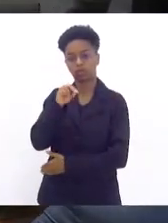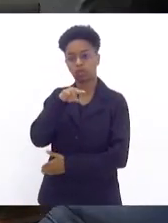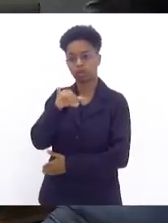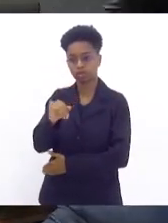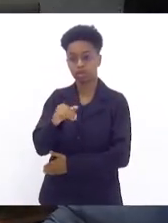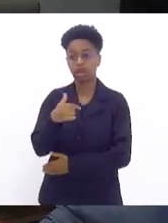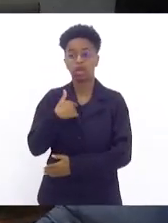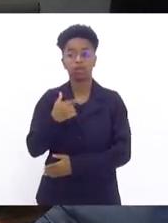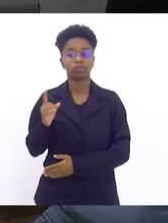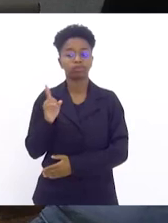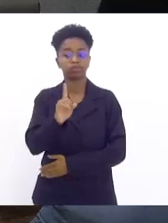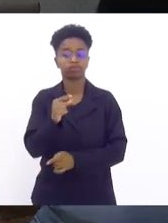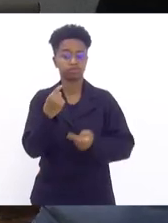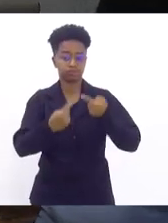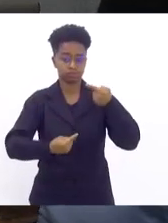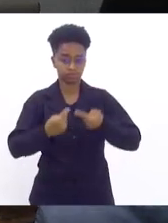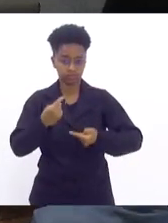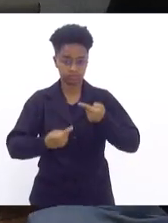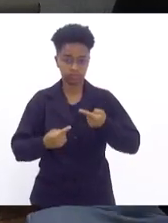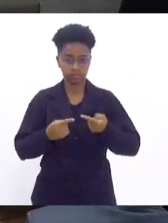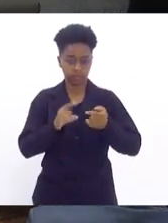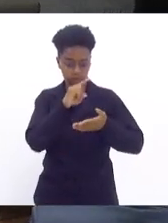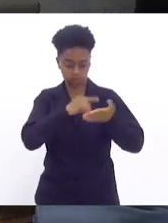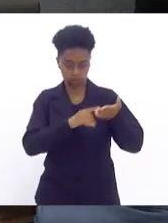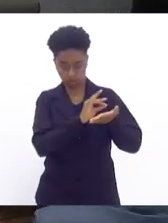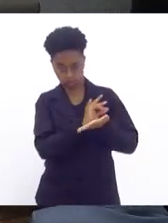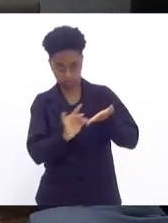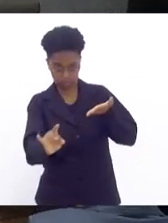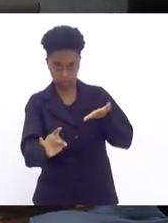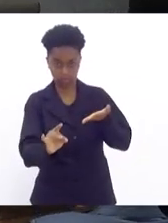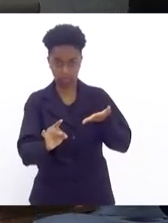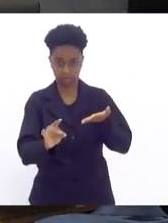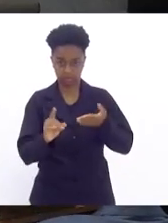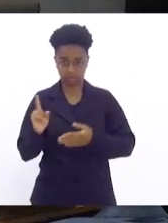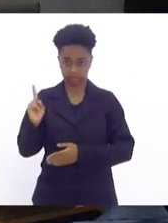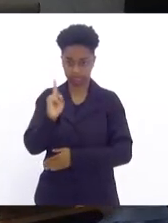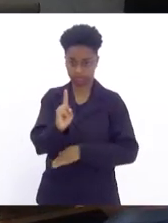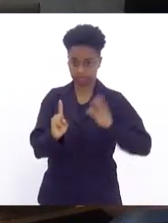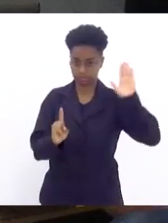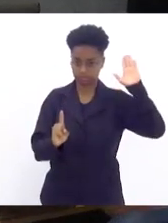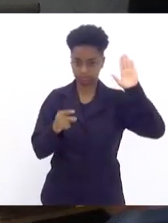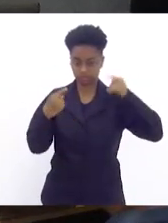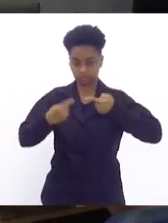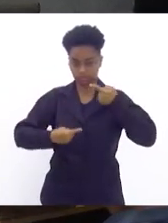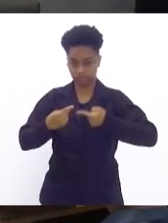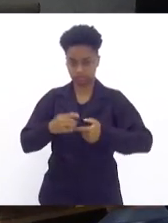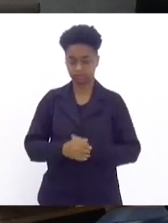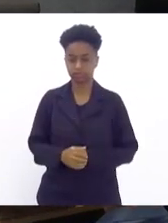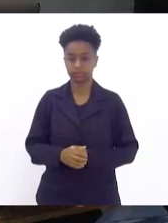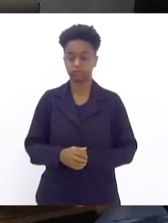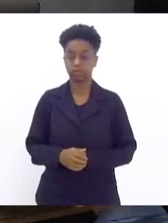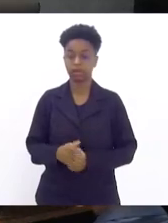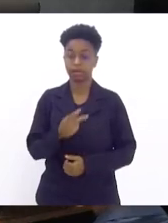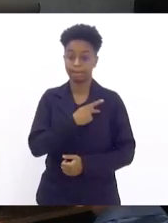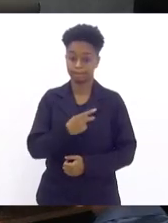para discutir a Moção de repúdio pela ordem para discutir presidente